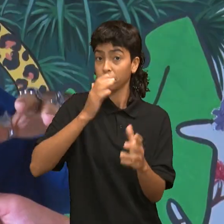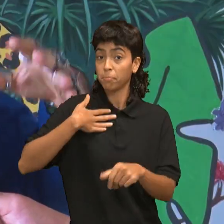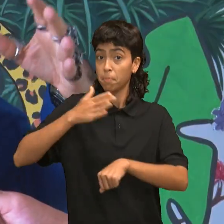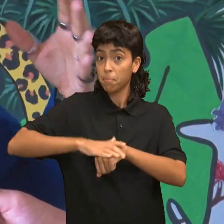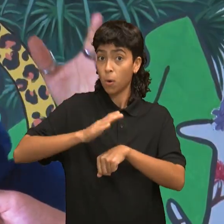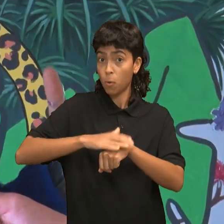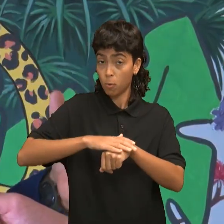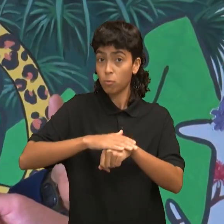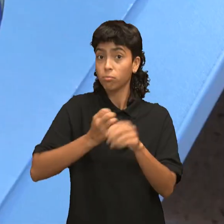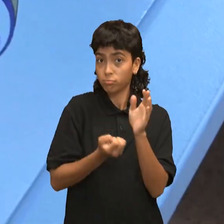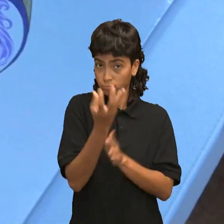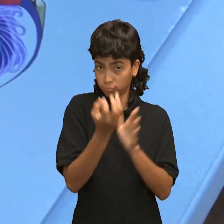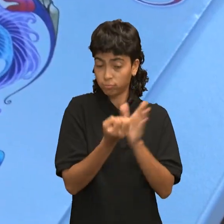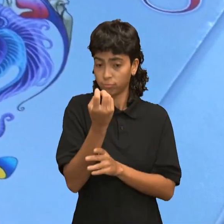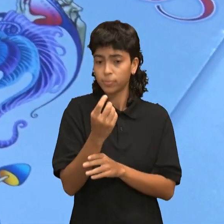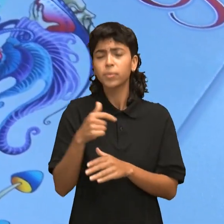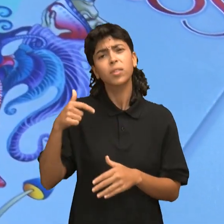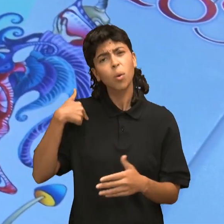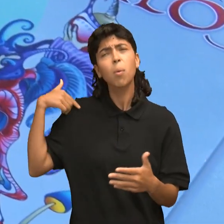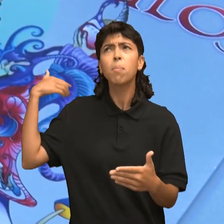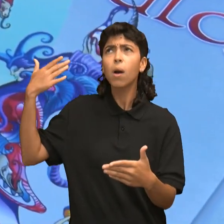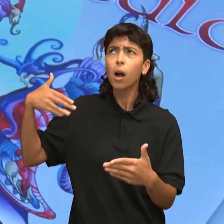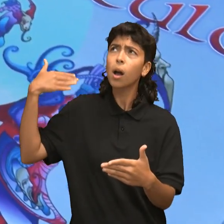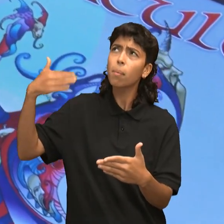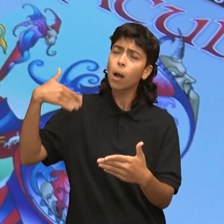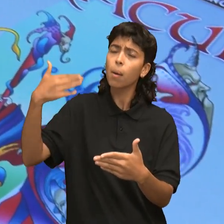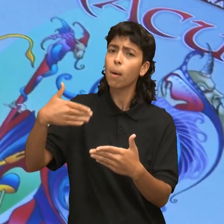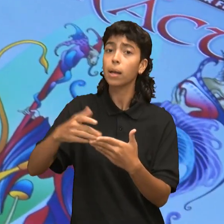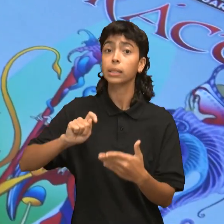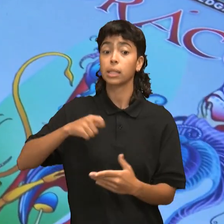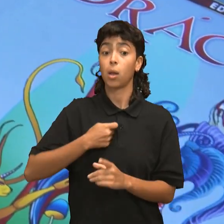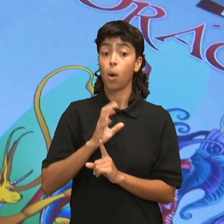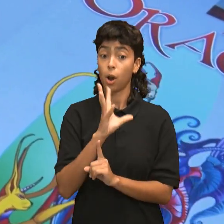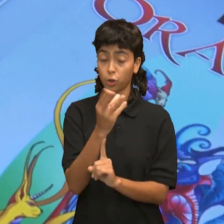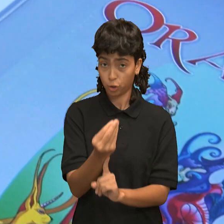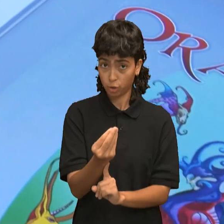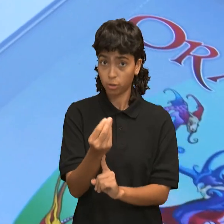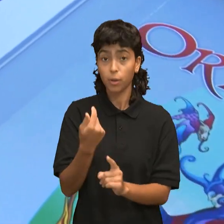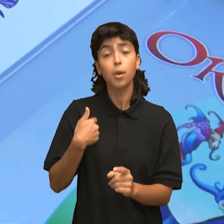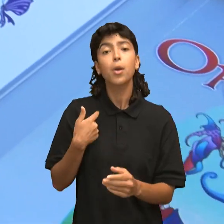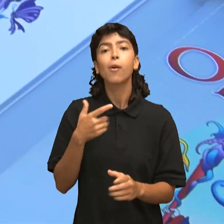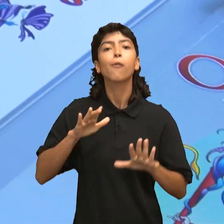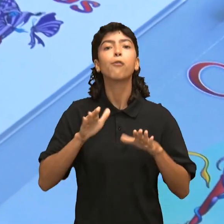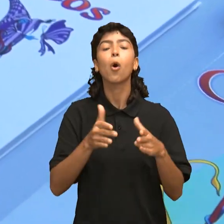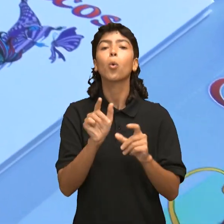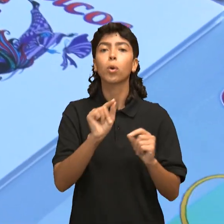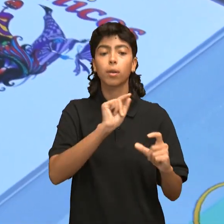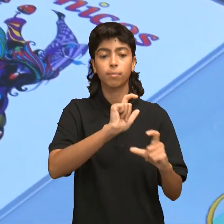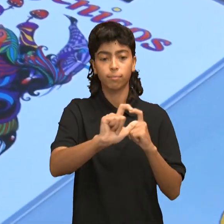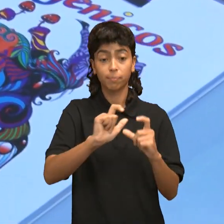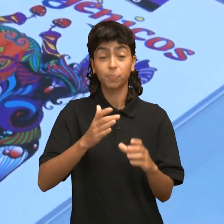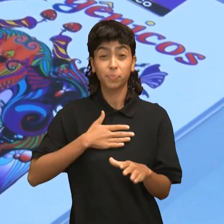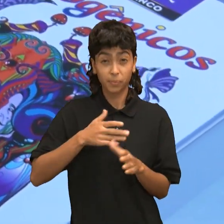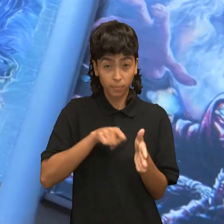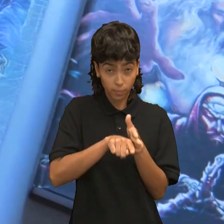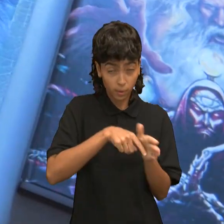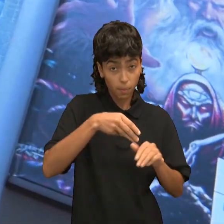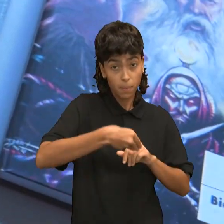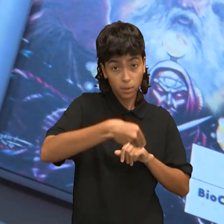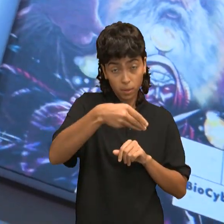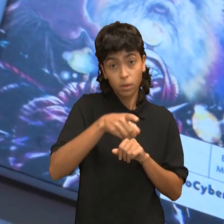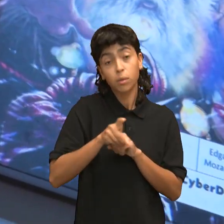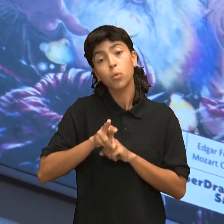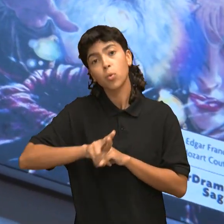minha condução enquanto indivíduo, enquanto artista, foi feita pelas histórias em quadrinhos. A minha pesquisa de mestrado e